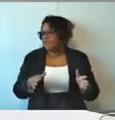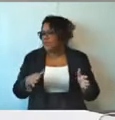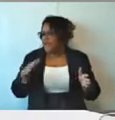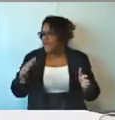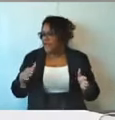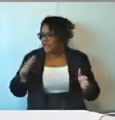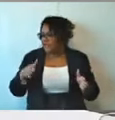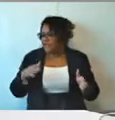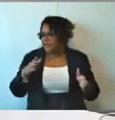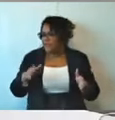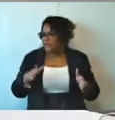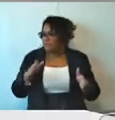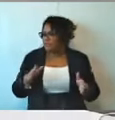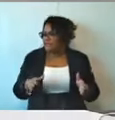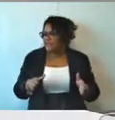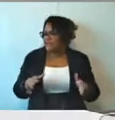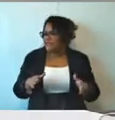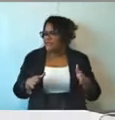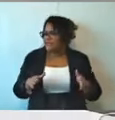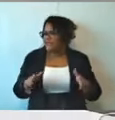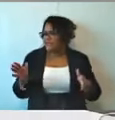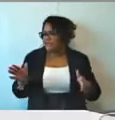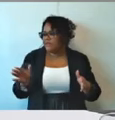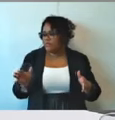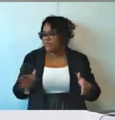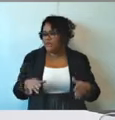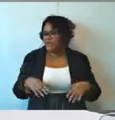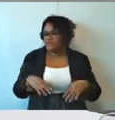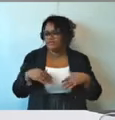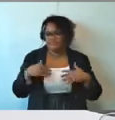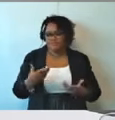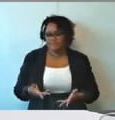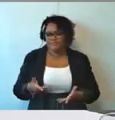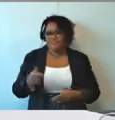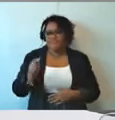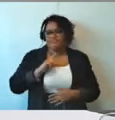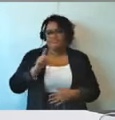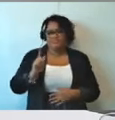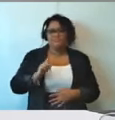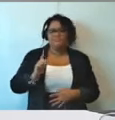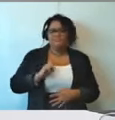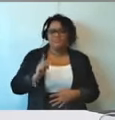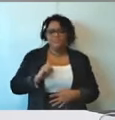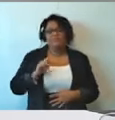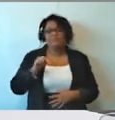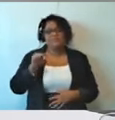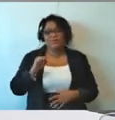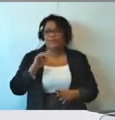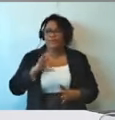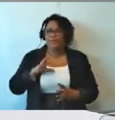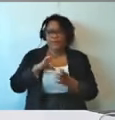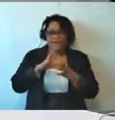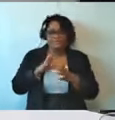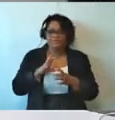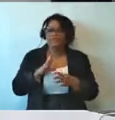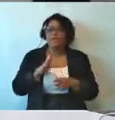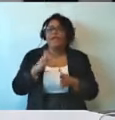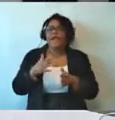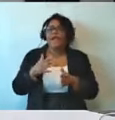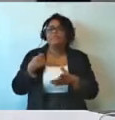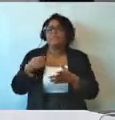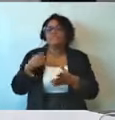colocar tirando estacionamento. Essa é uma outra briga. Tudo que a gente vai tirar estacionamento nessa cidade é